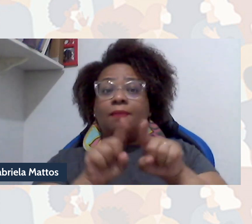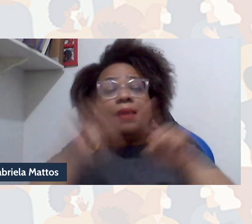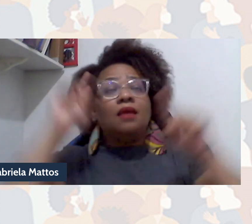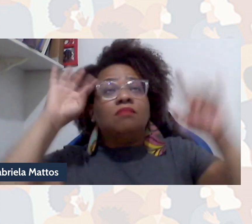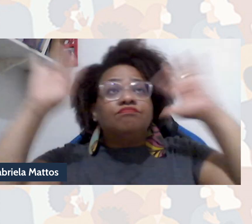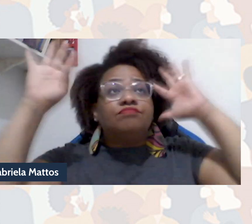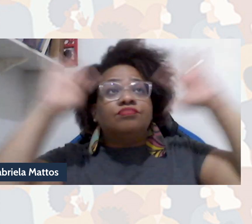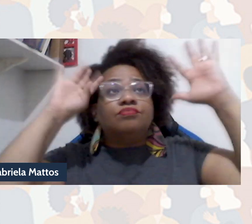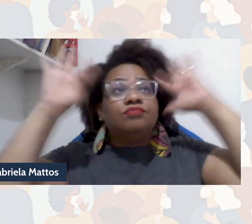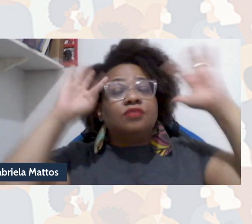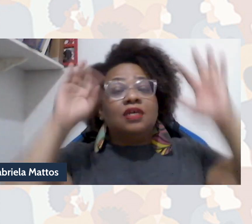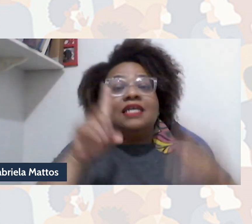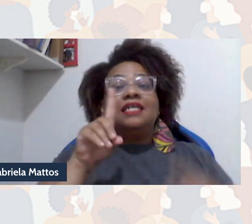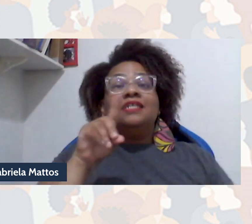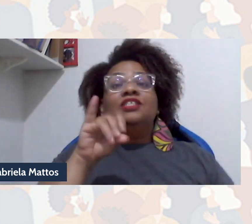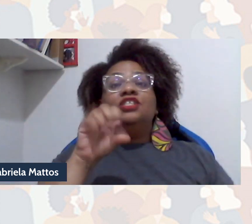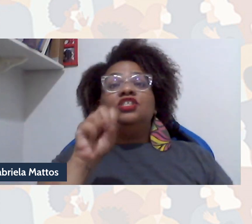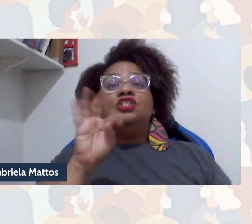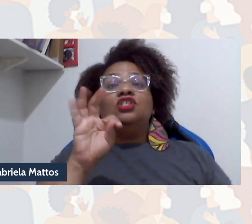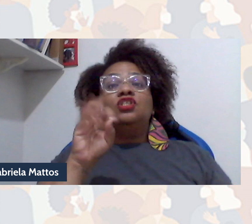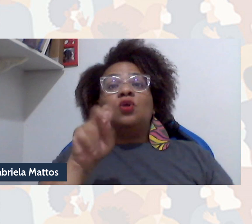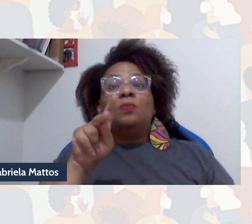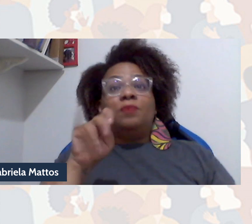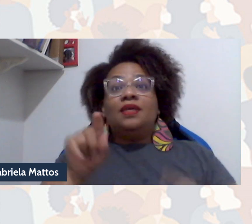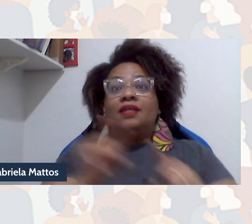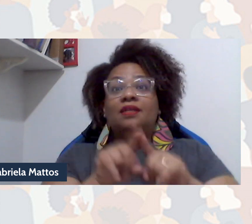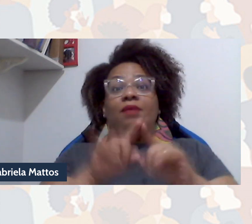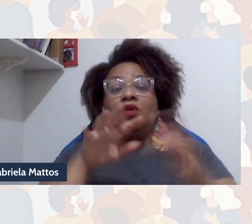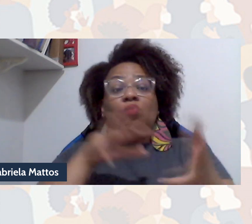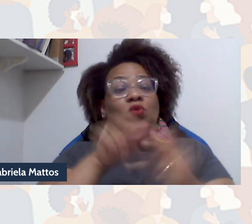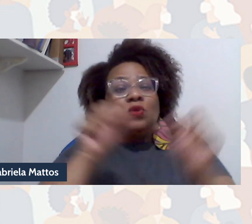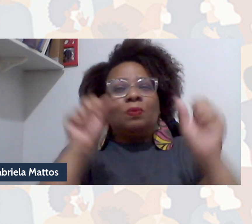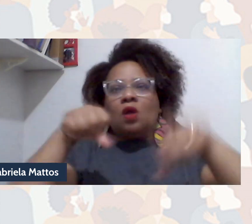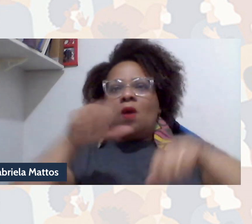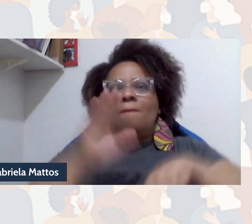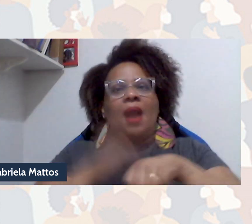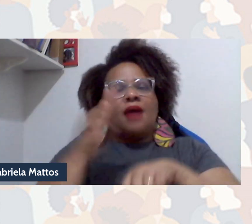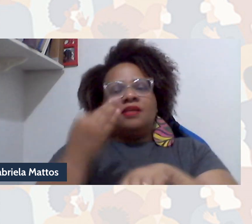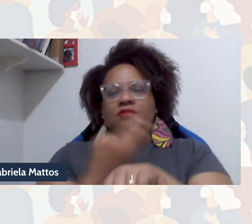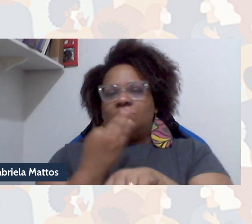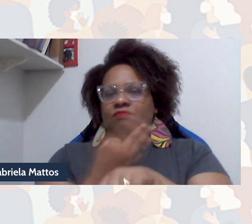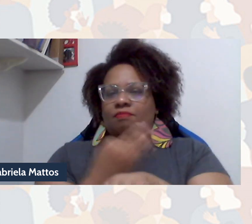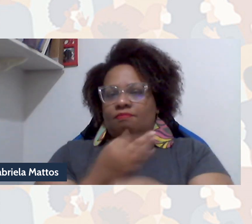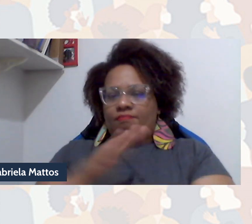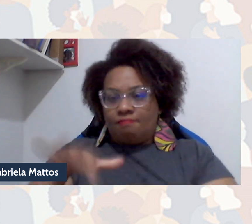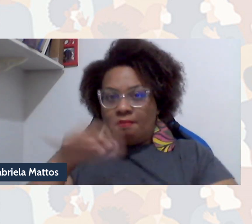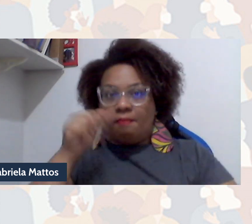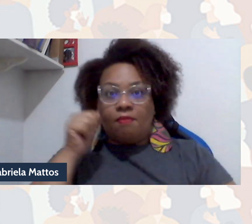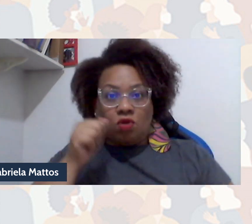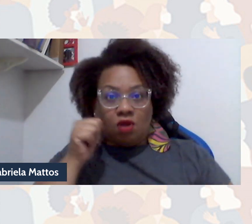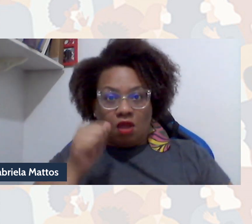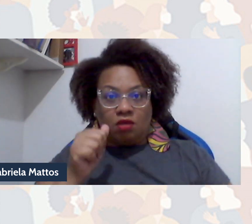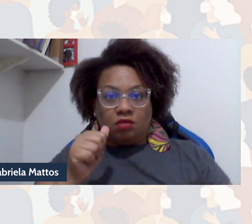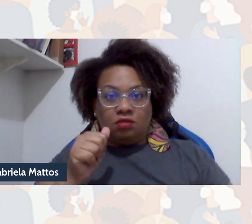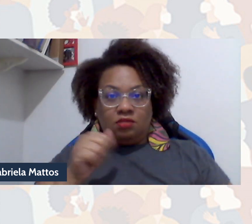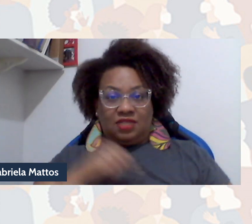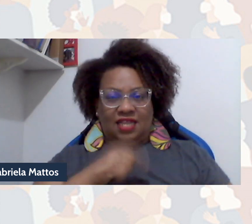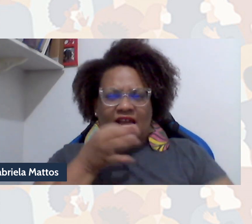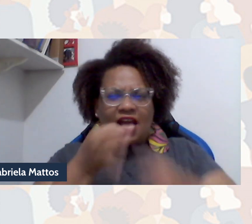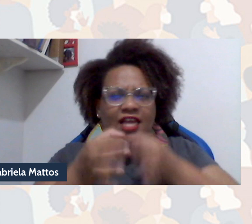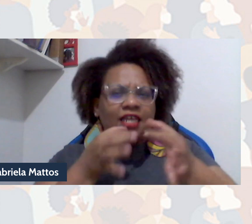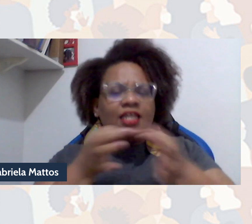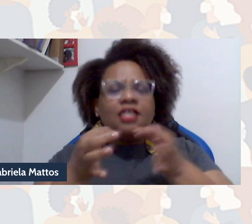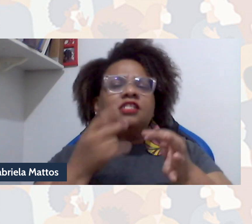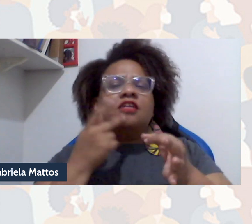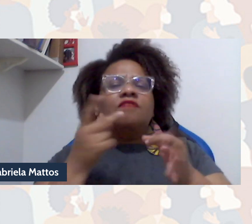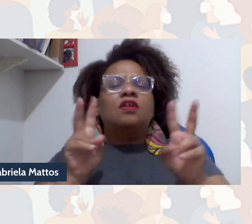fica ainda mais insuportável para as mulheres. Como diz a crítica Marlene Barr, ficção científica feminista é uma chave para abrir